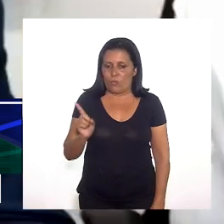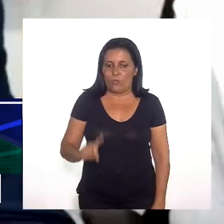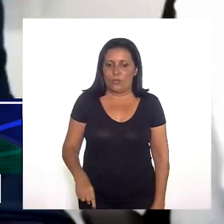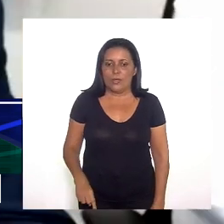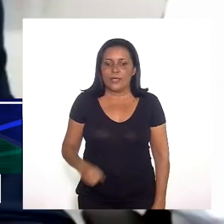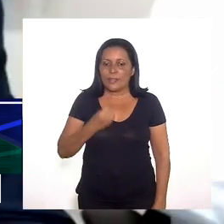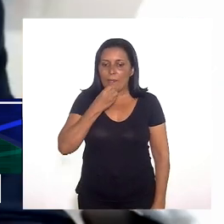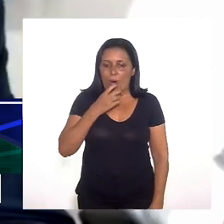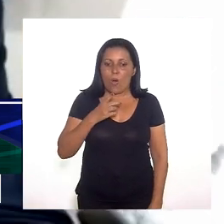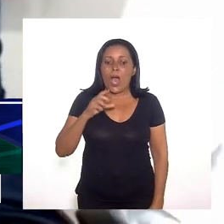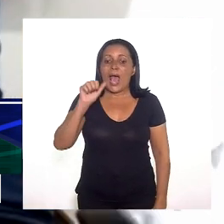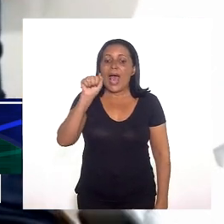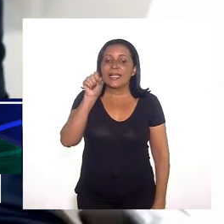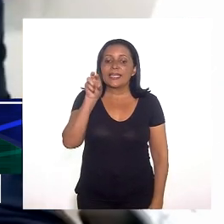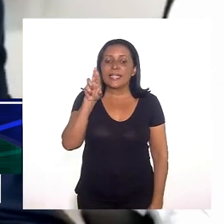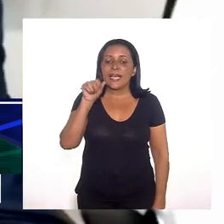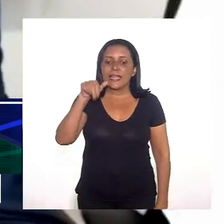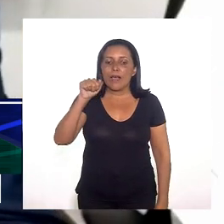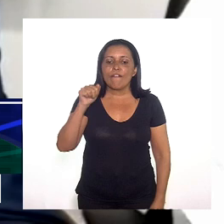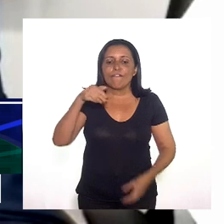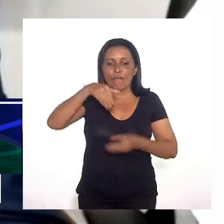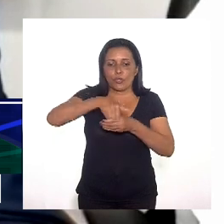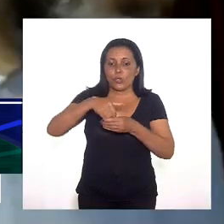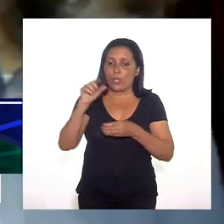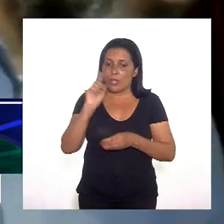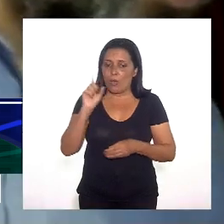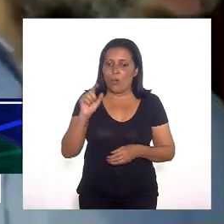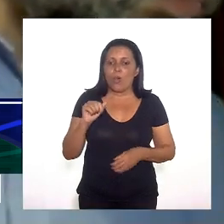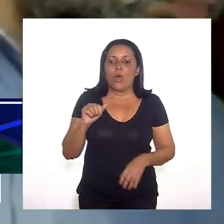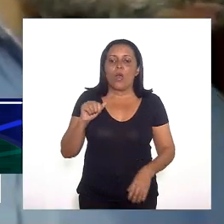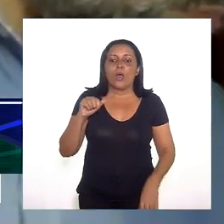bom, Adriana votou não. Deputada Alana Passos.